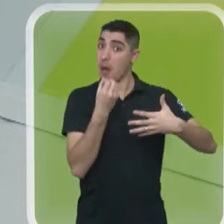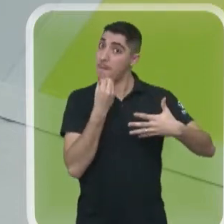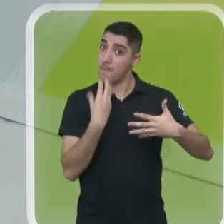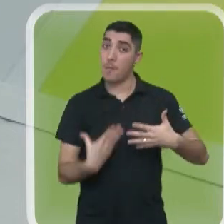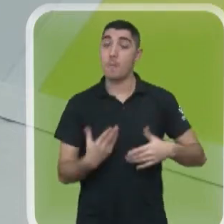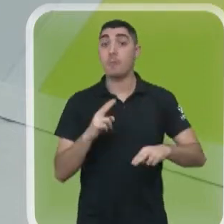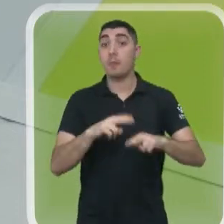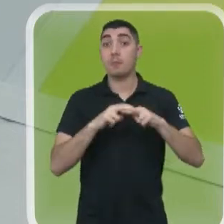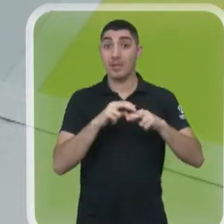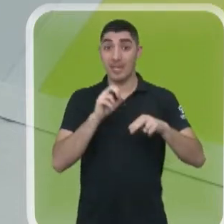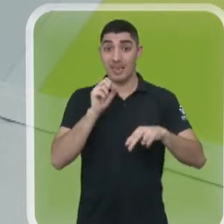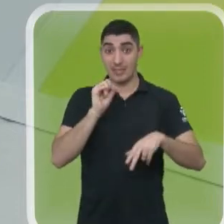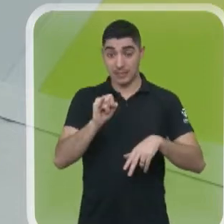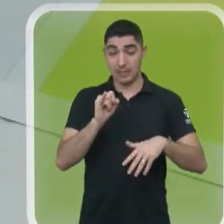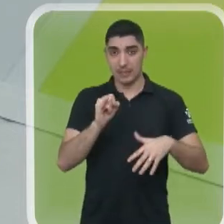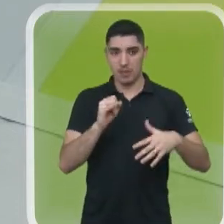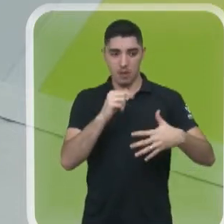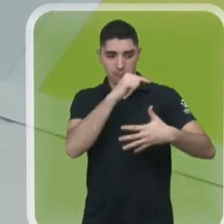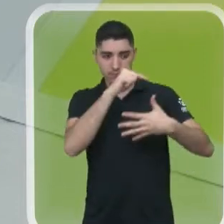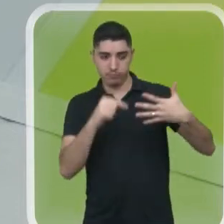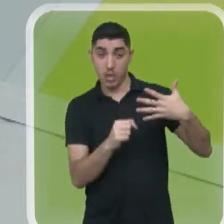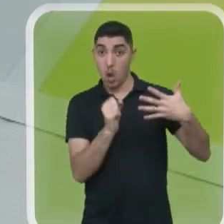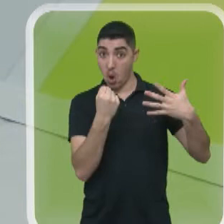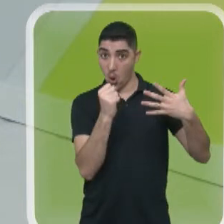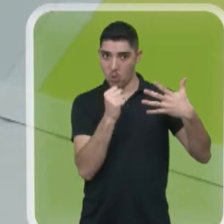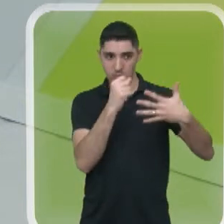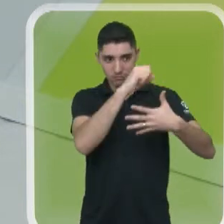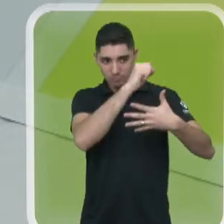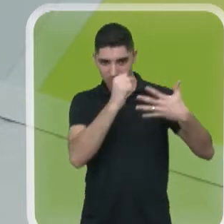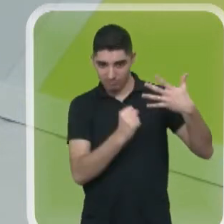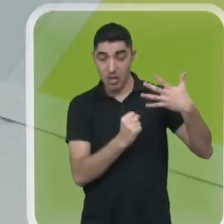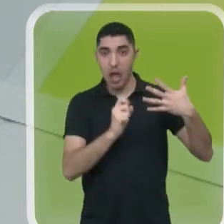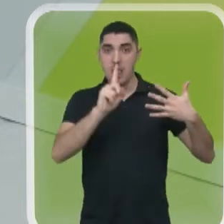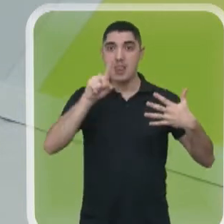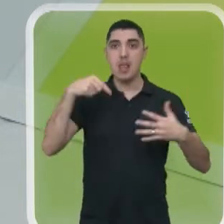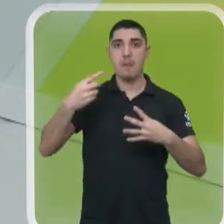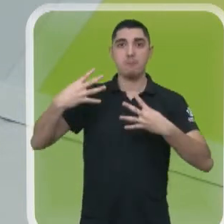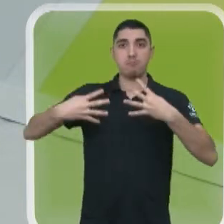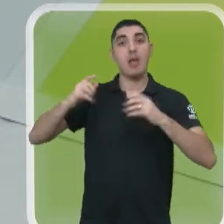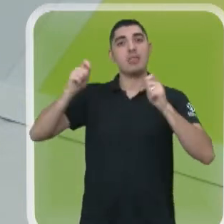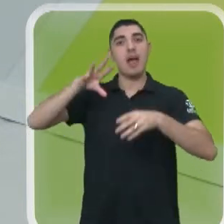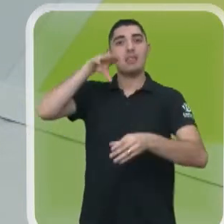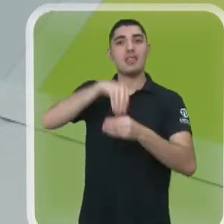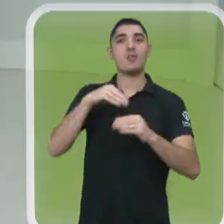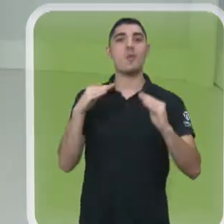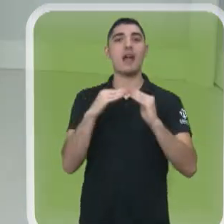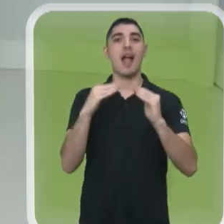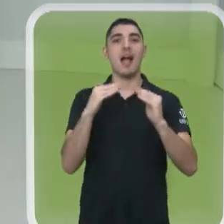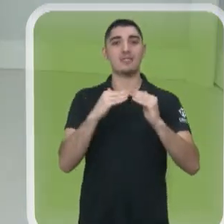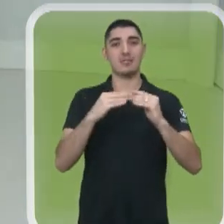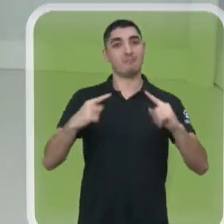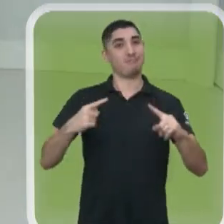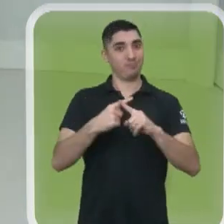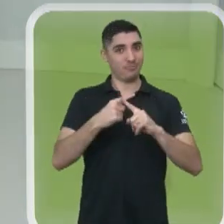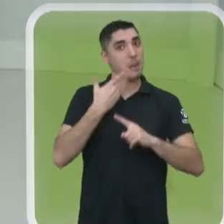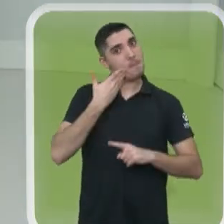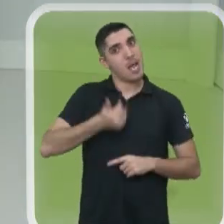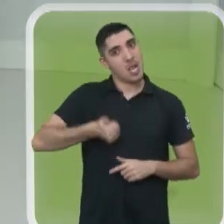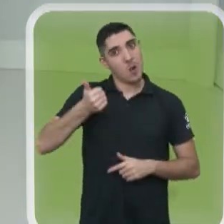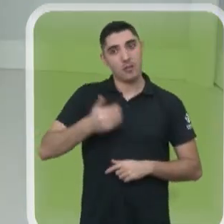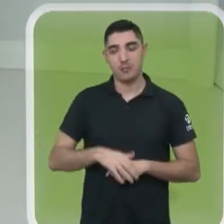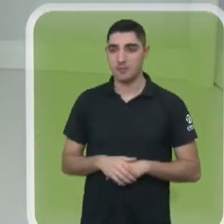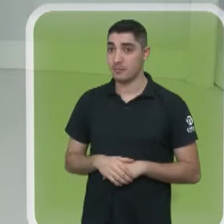bom porque se ficar entre os oitos oito primeiros na fase de oitavas de final tem o mando de quadra no jogo de volta e sem importância da não